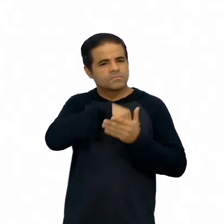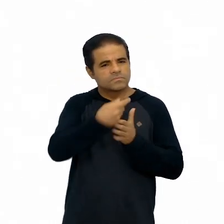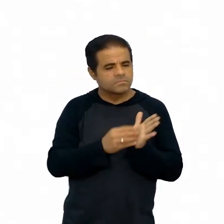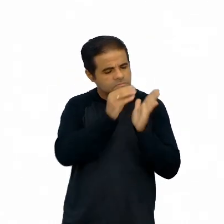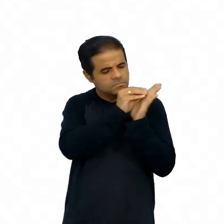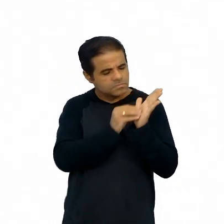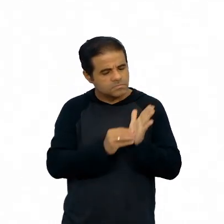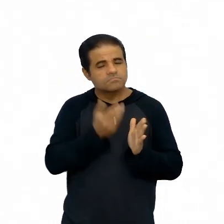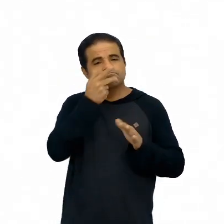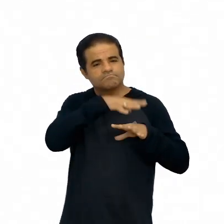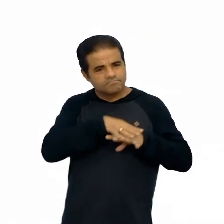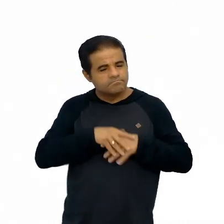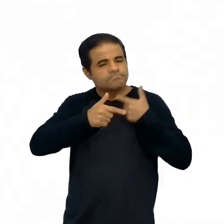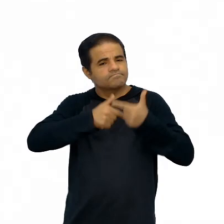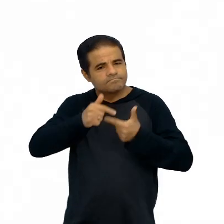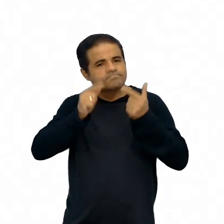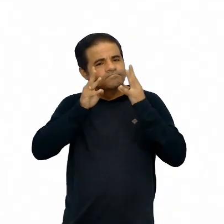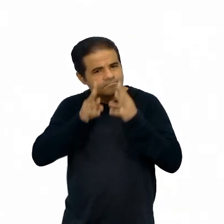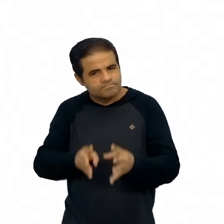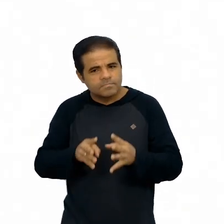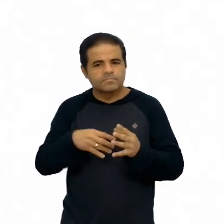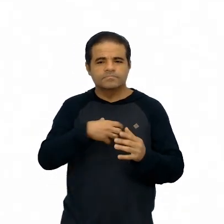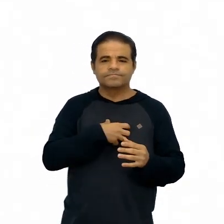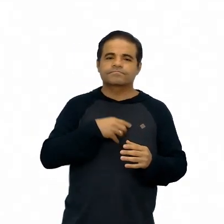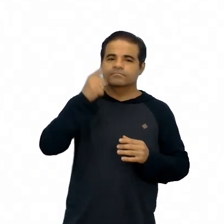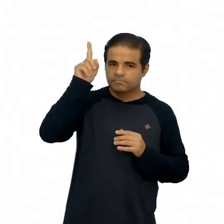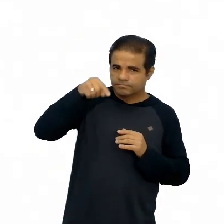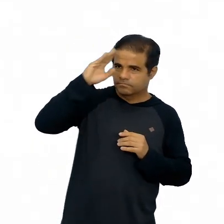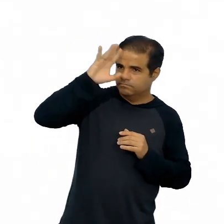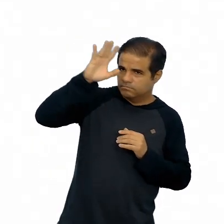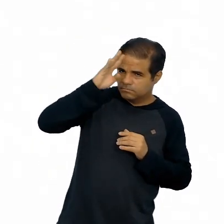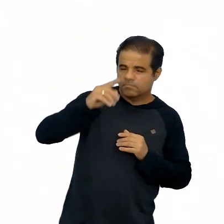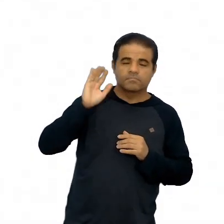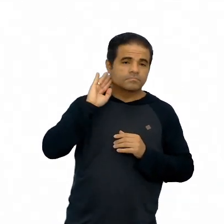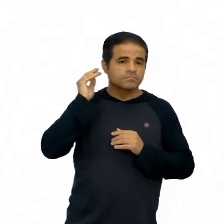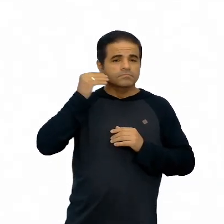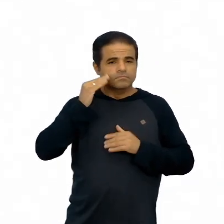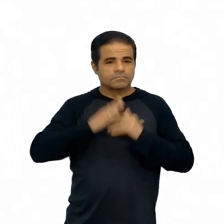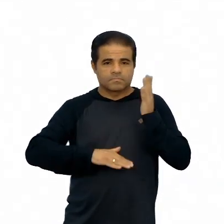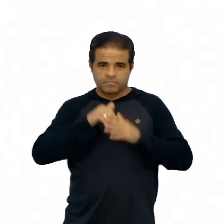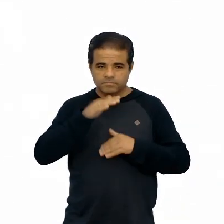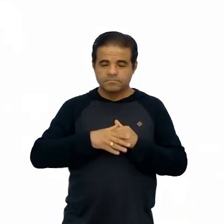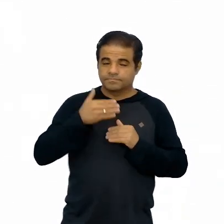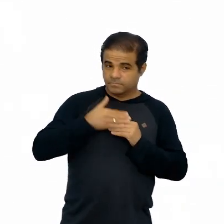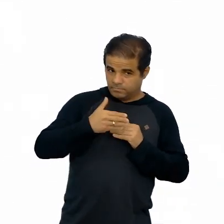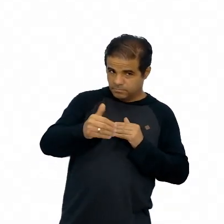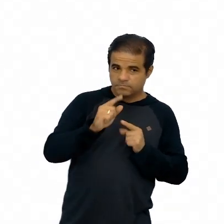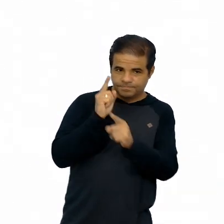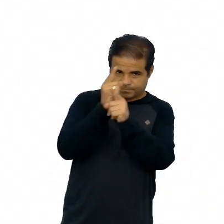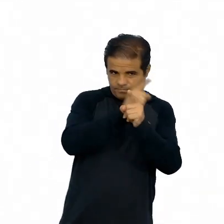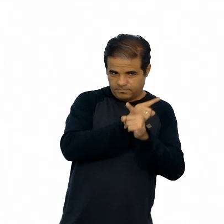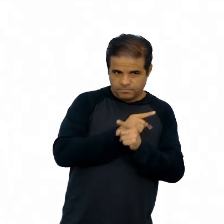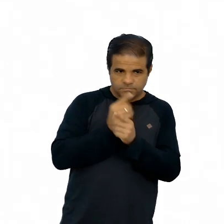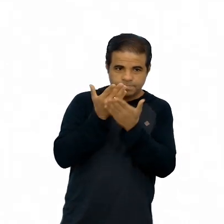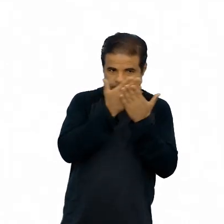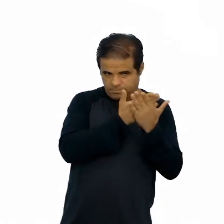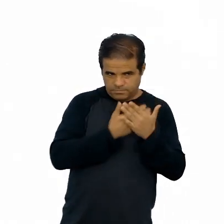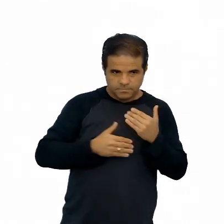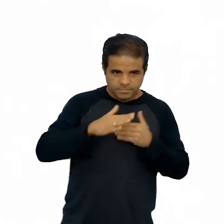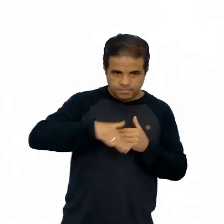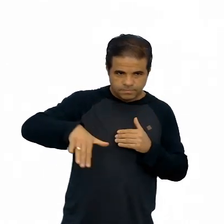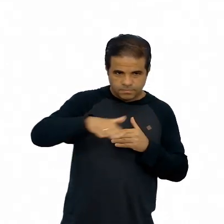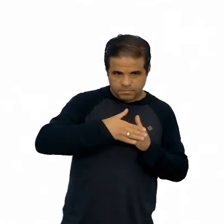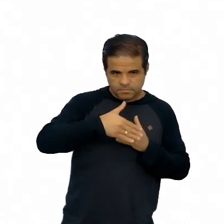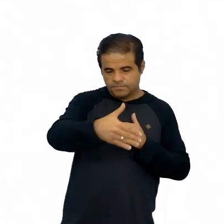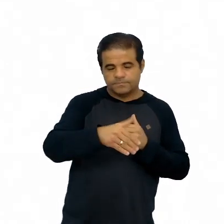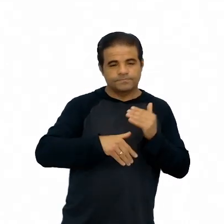matemáticos deverão ser trabalhados, assim como os pensamentos e as compreensões normalmente encontrados nos estudantes ao serem